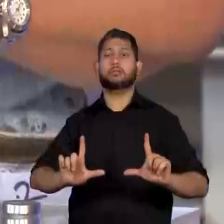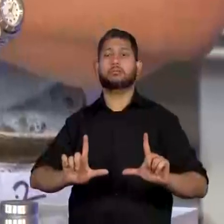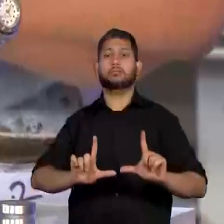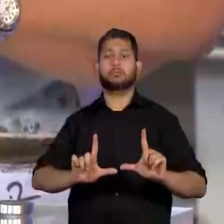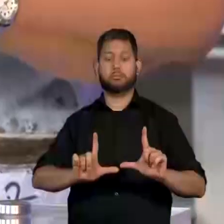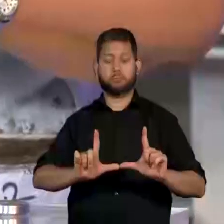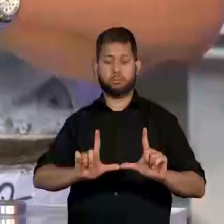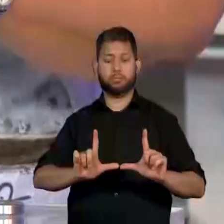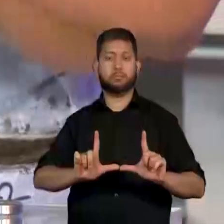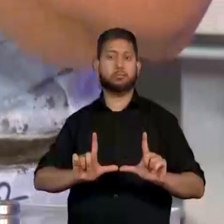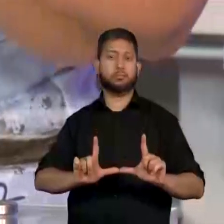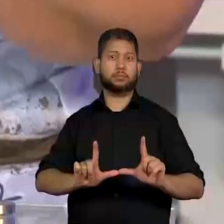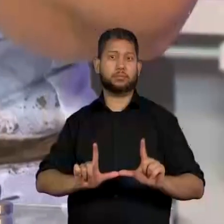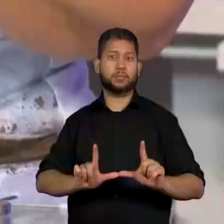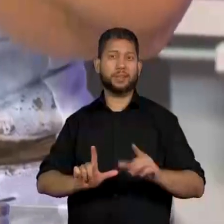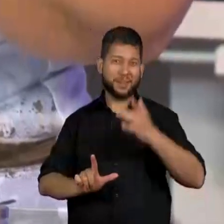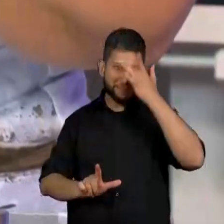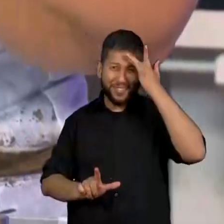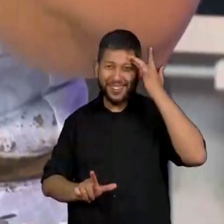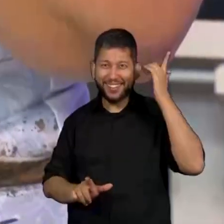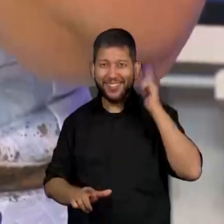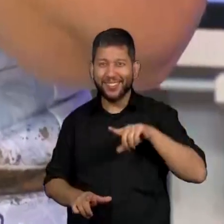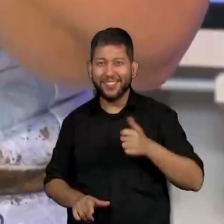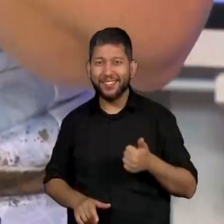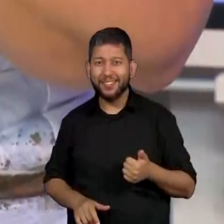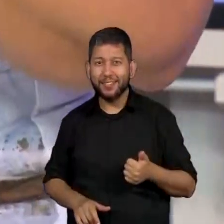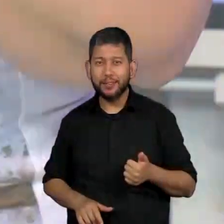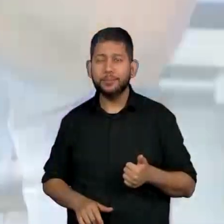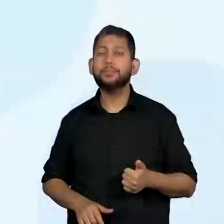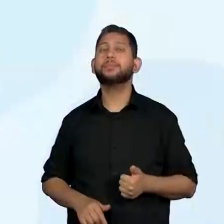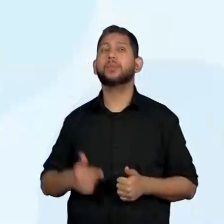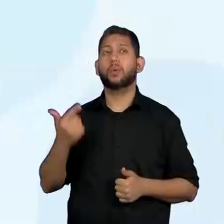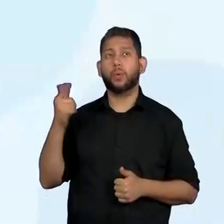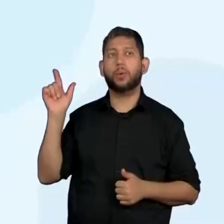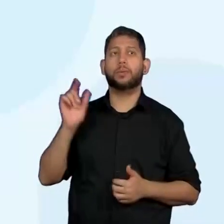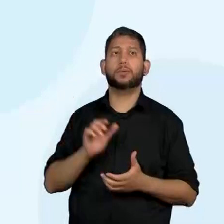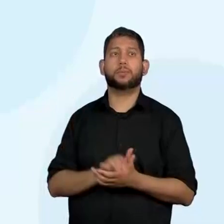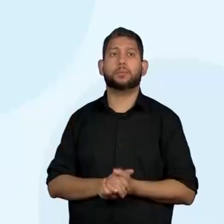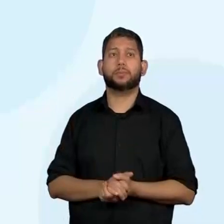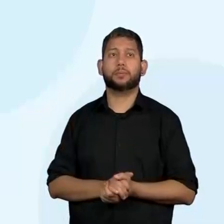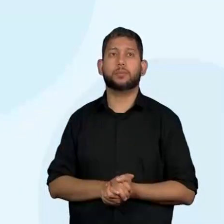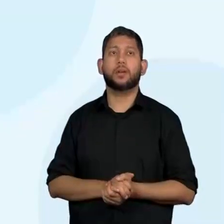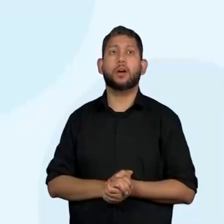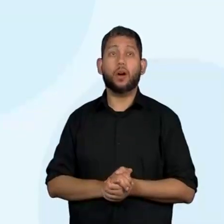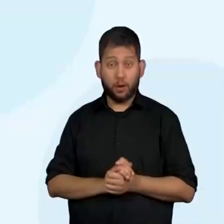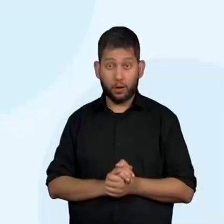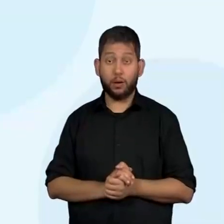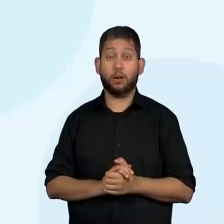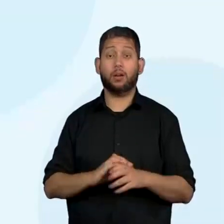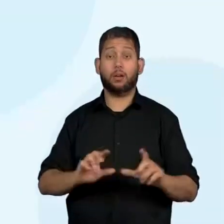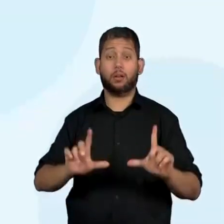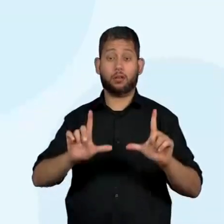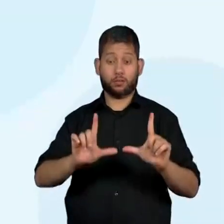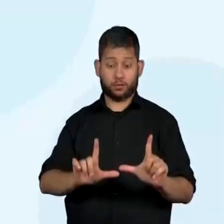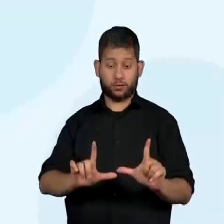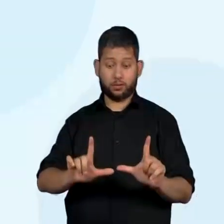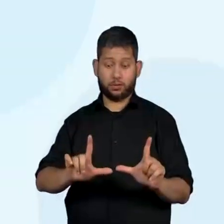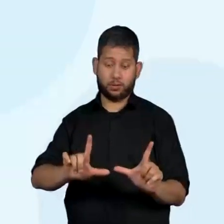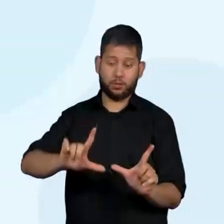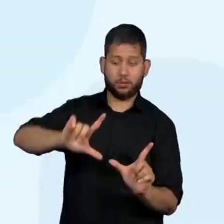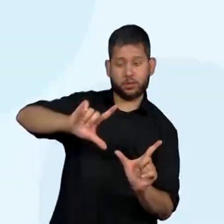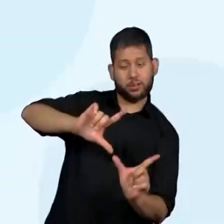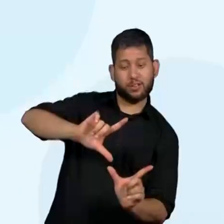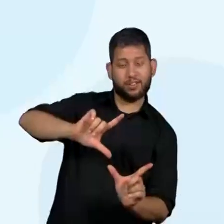um quadrado muito bem bom para crescer imagem agora pro aí depois então eu já tinha